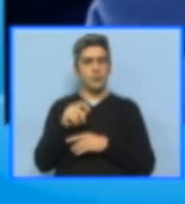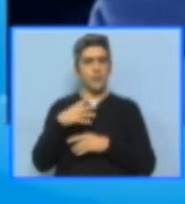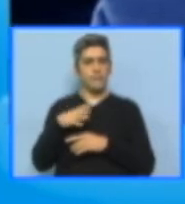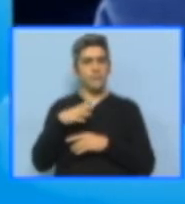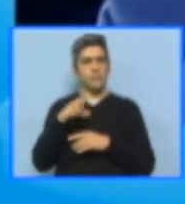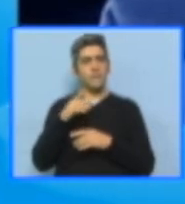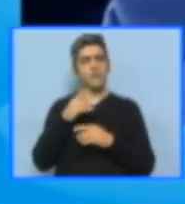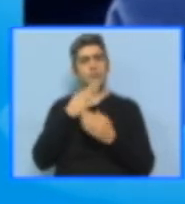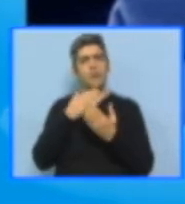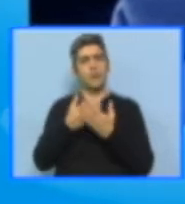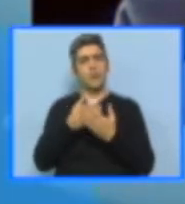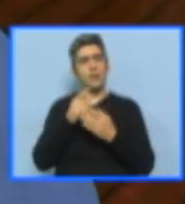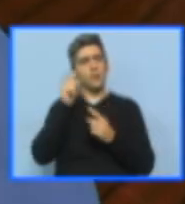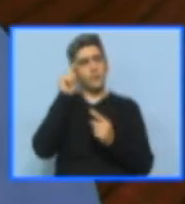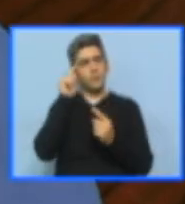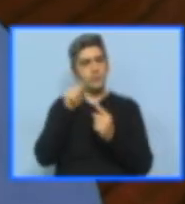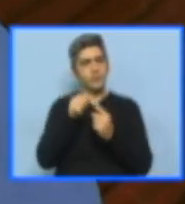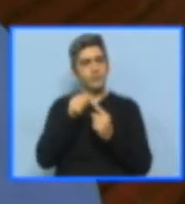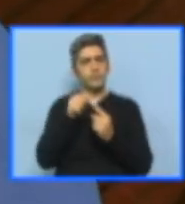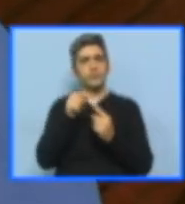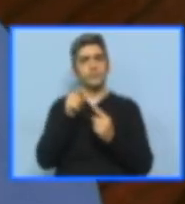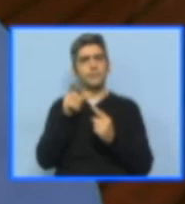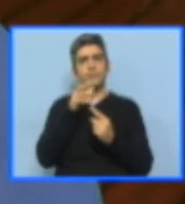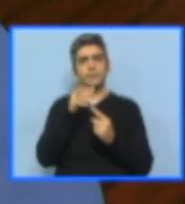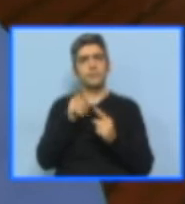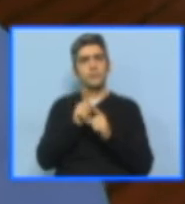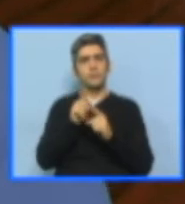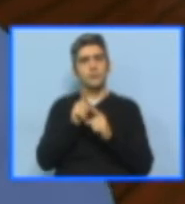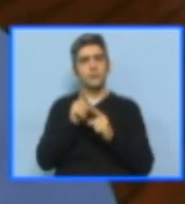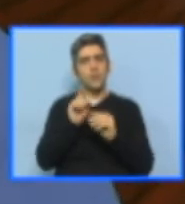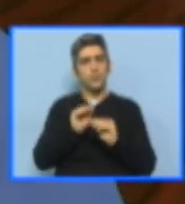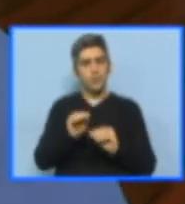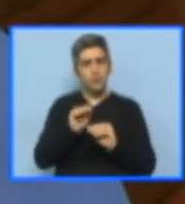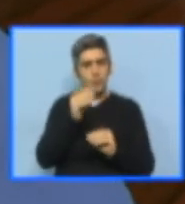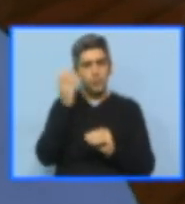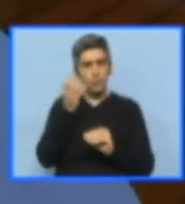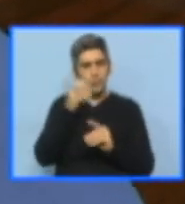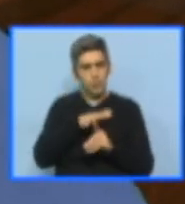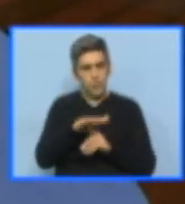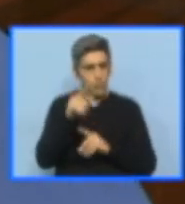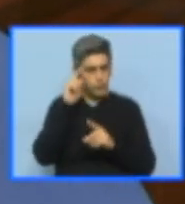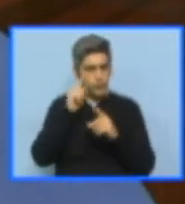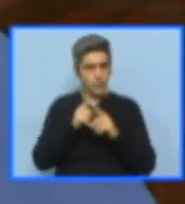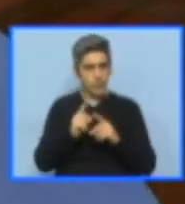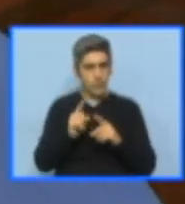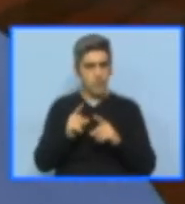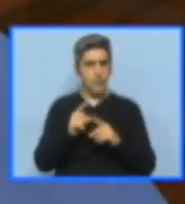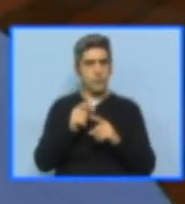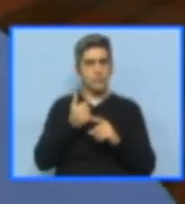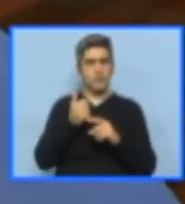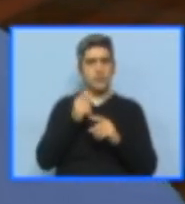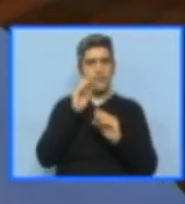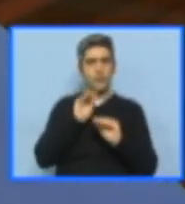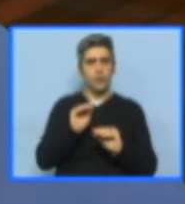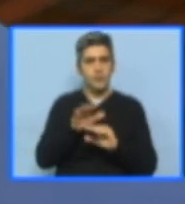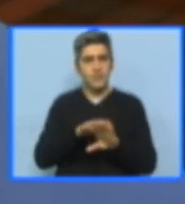um objetivo, como ele diz, de fins educativos e culturais, e, sobretudo, voltada para a